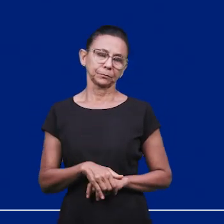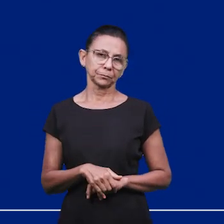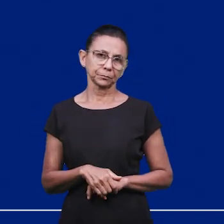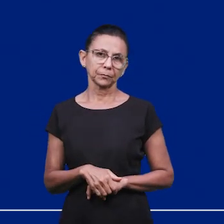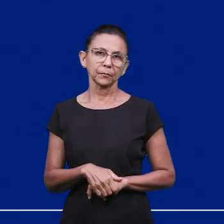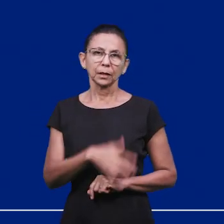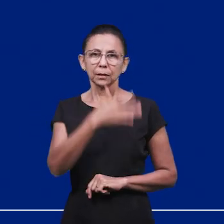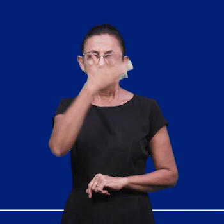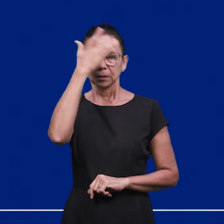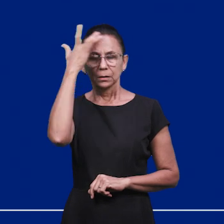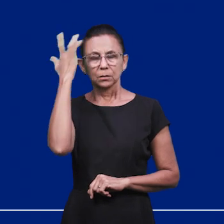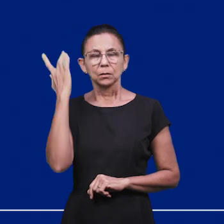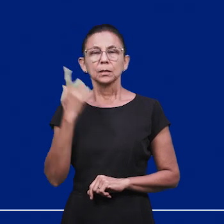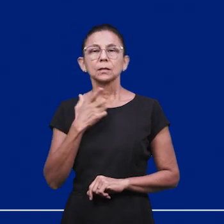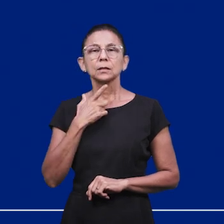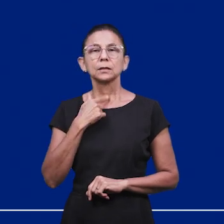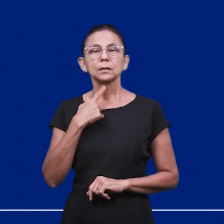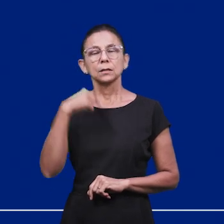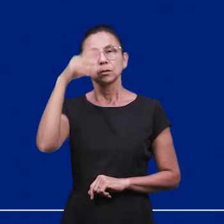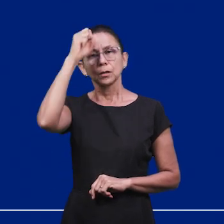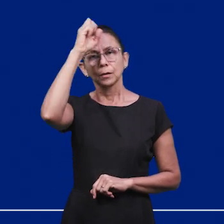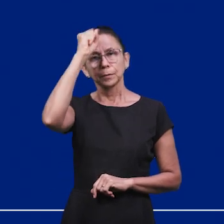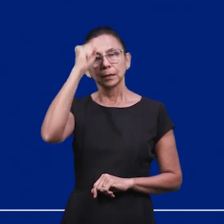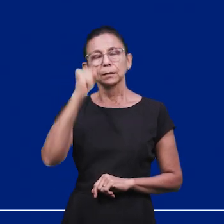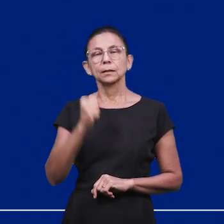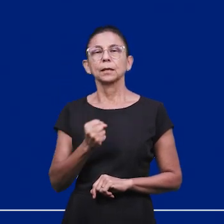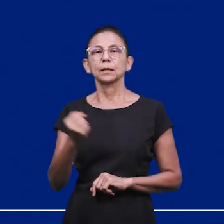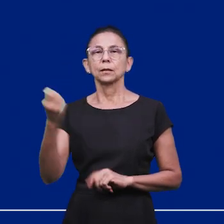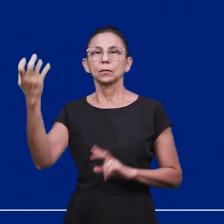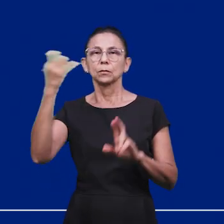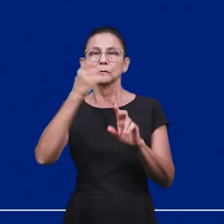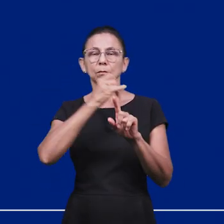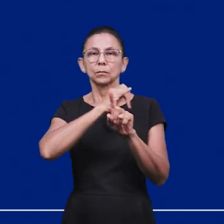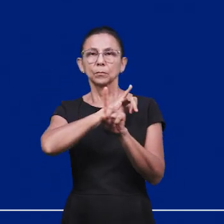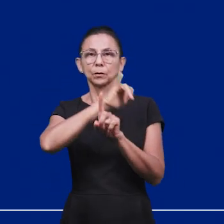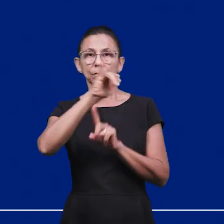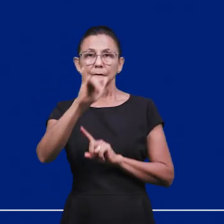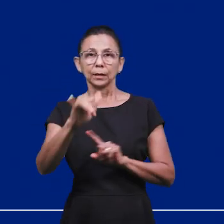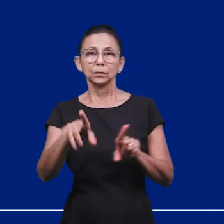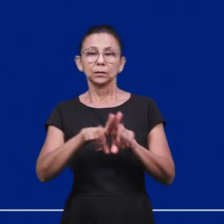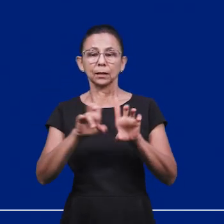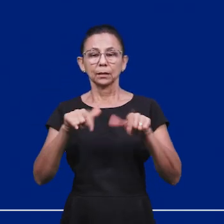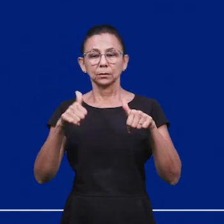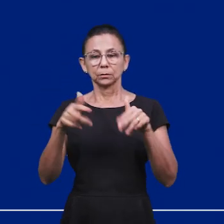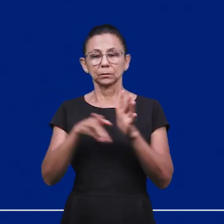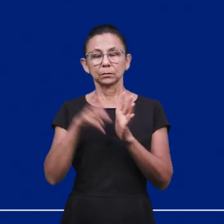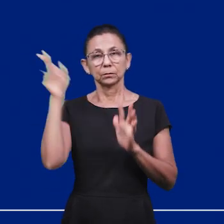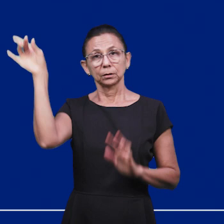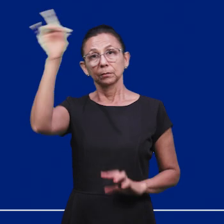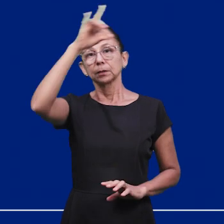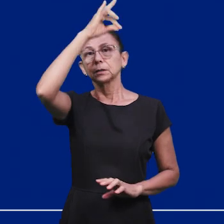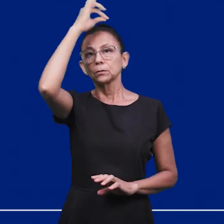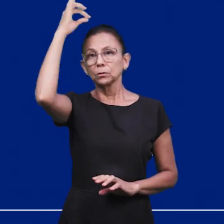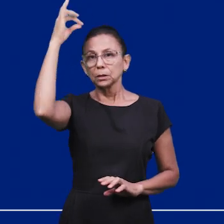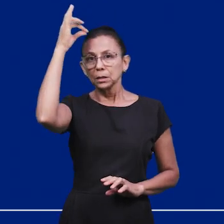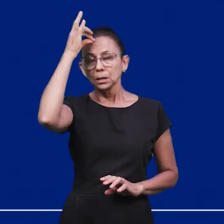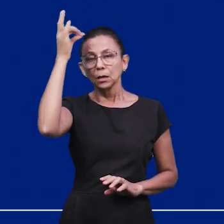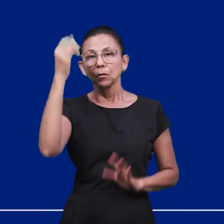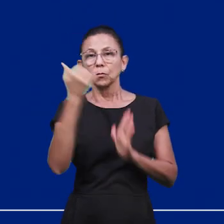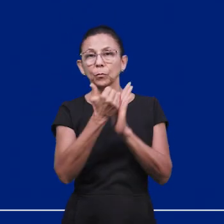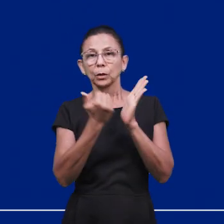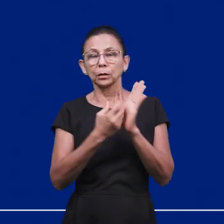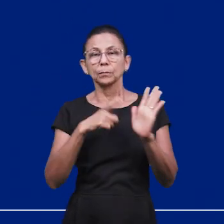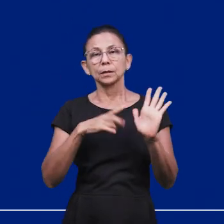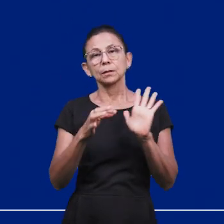para aqueles que desejam aprender mais a respeito do profético e das operações do Espírito Santo, o programa tem